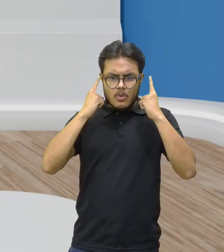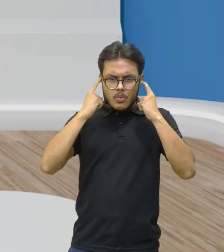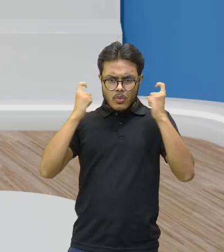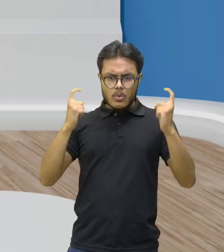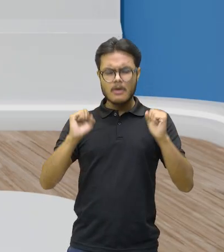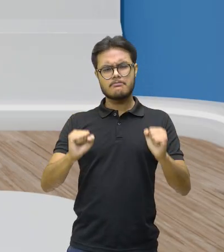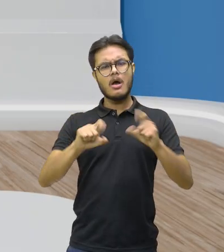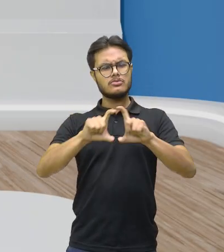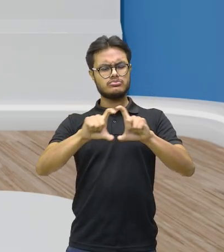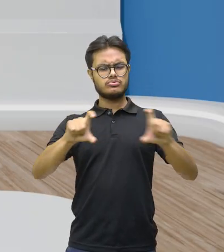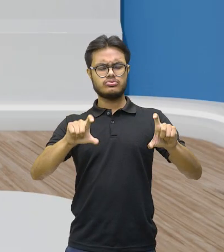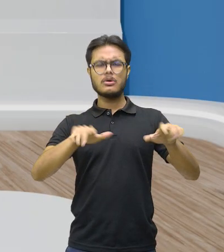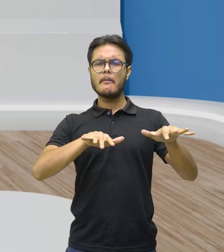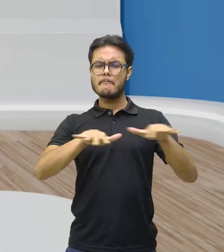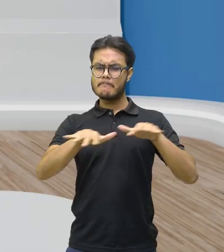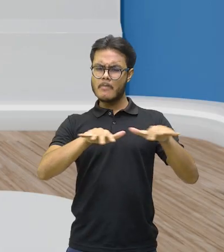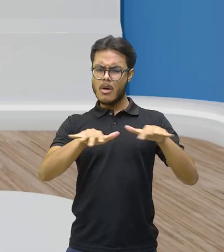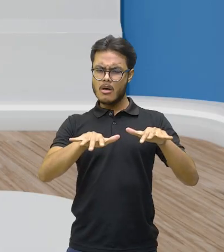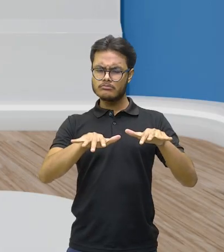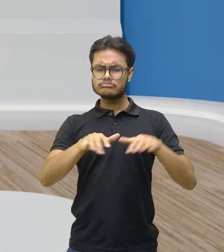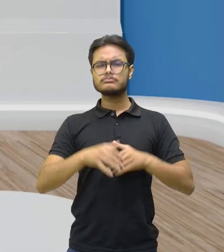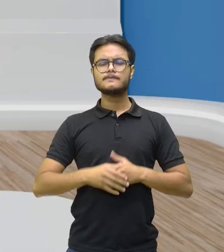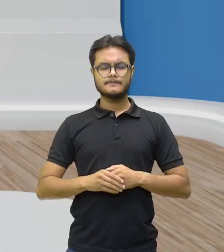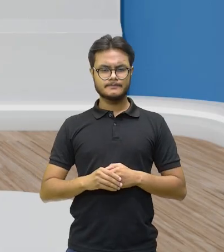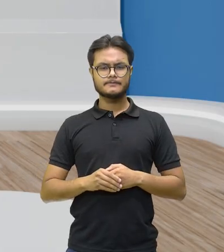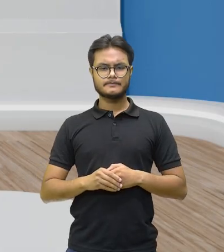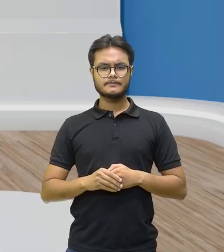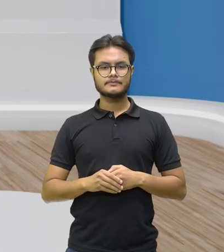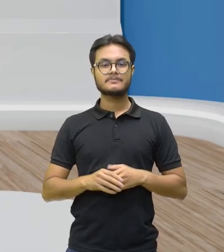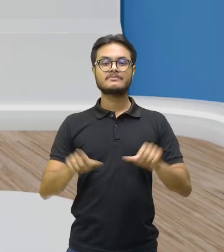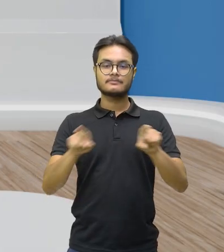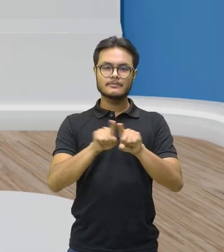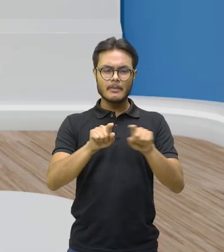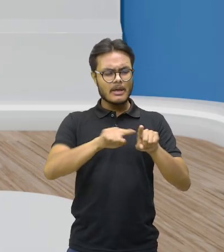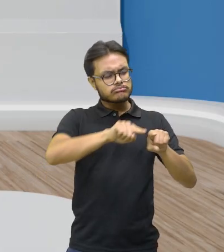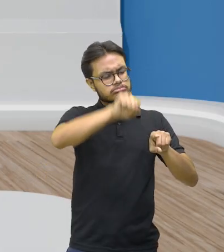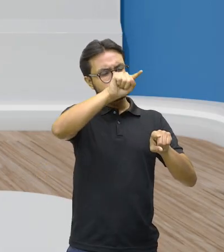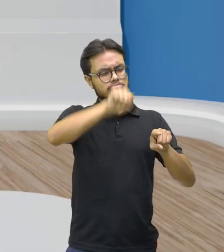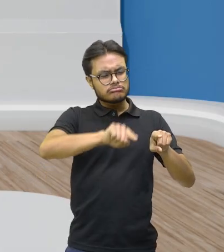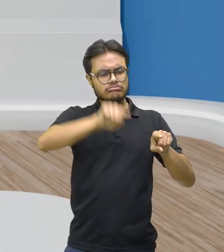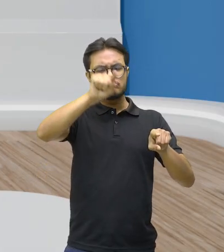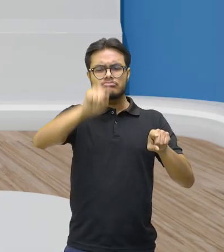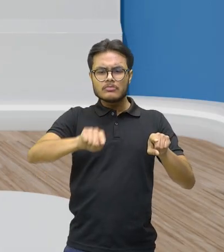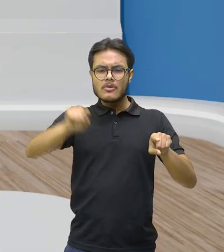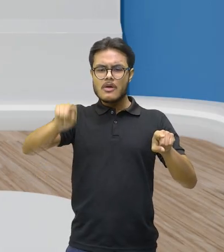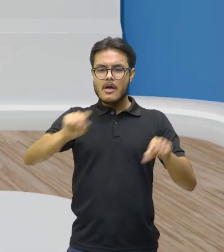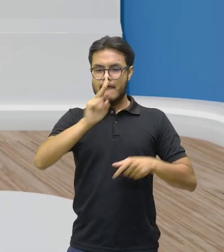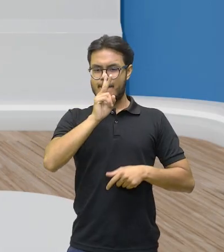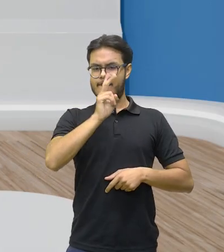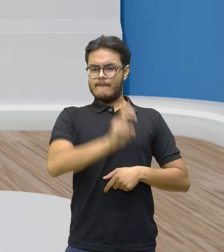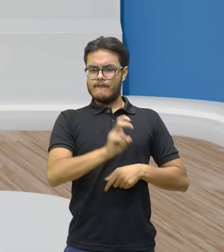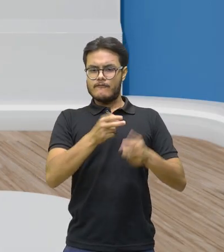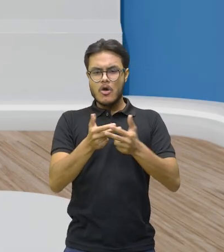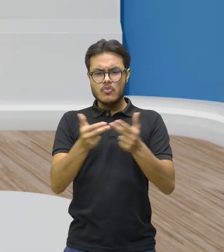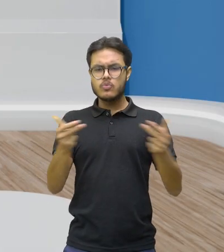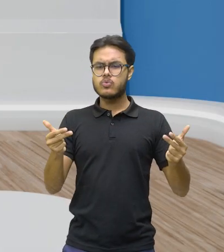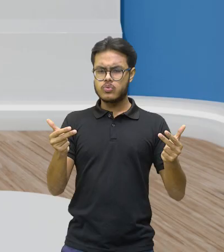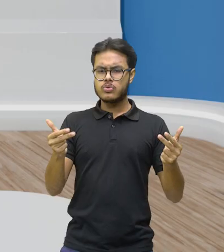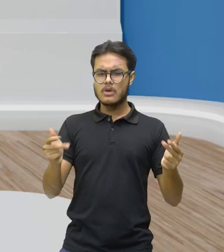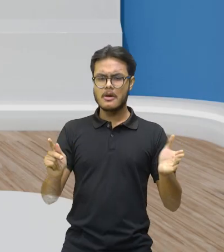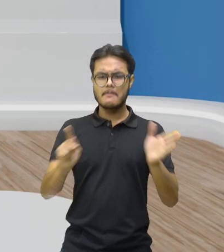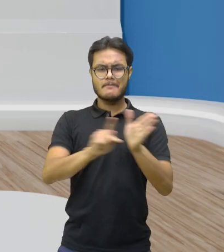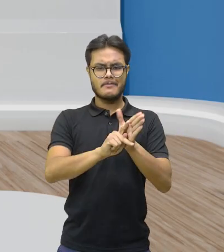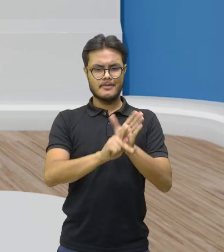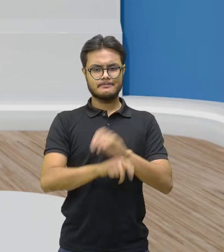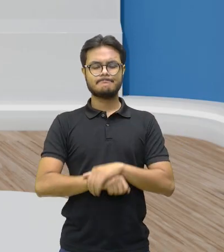aquelas equações de movimento uniforme, bem como a questão do comprimento de onda, da frequência, da amplitude em função da sua